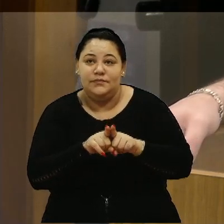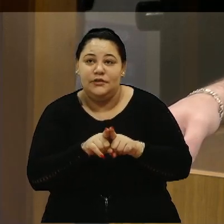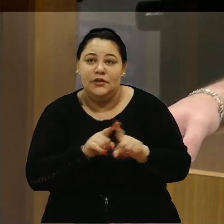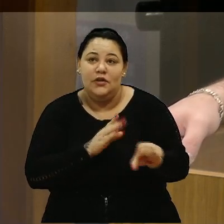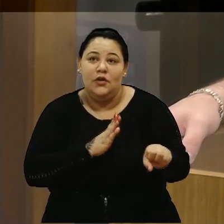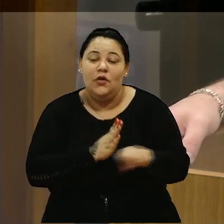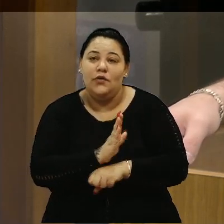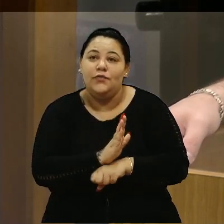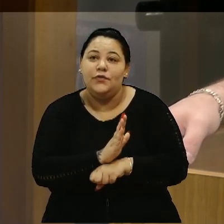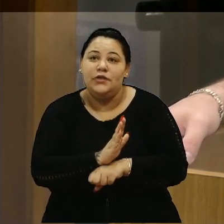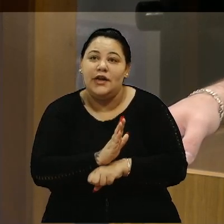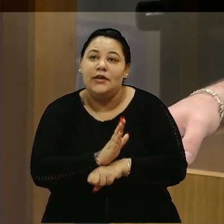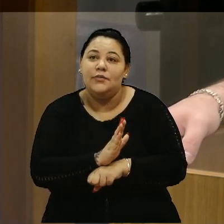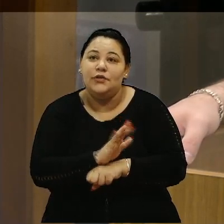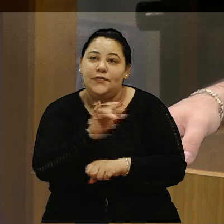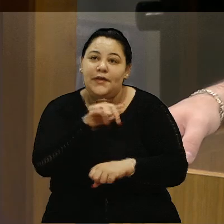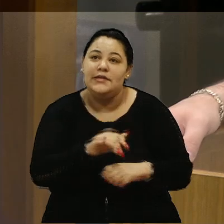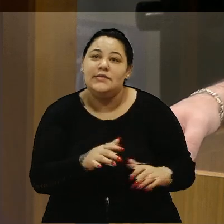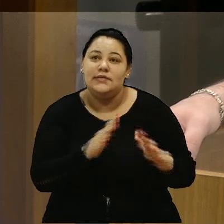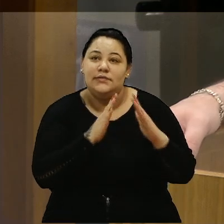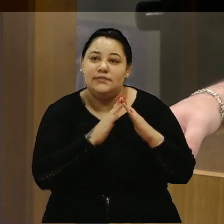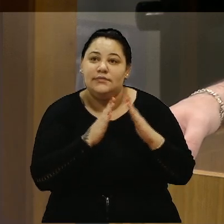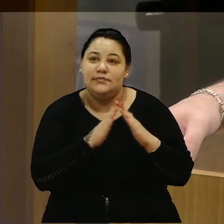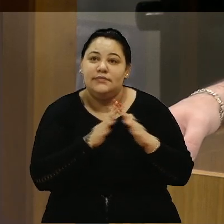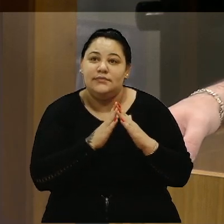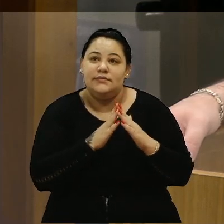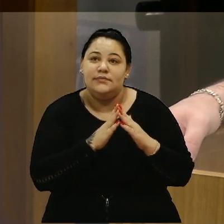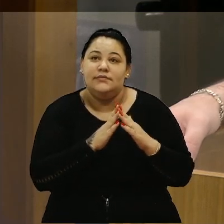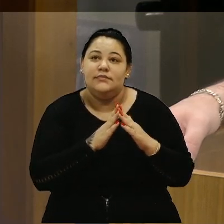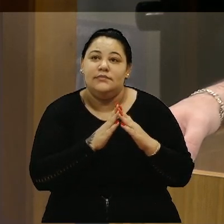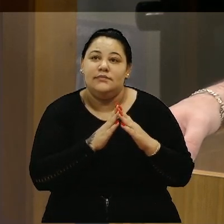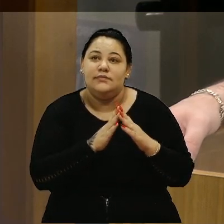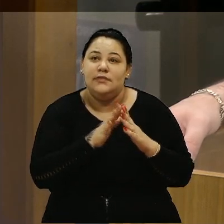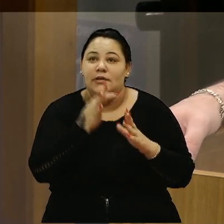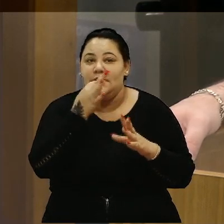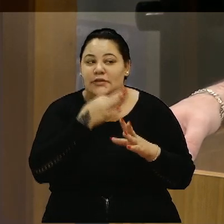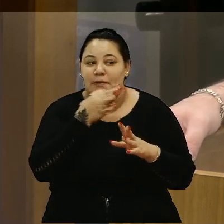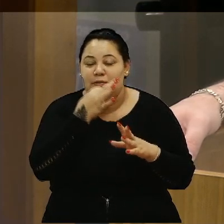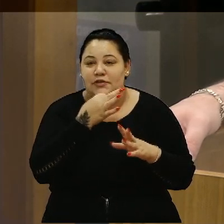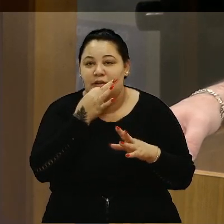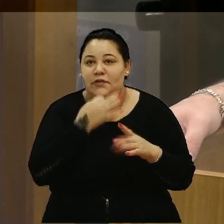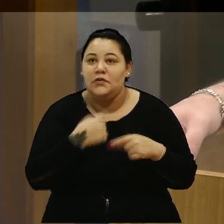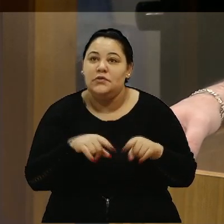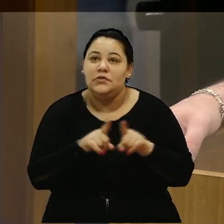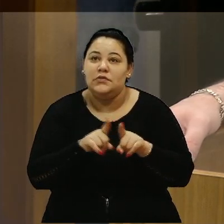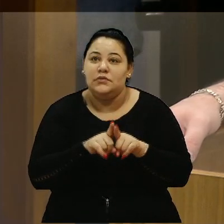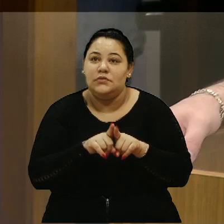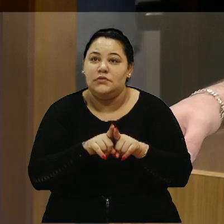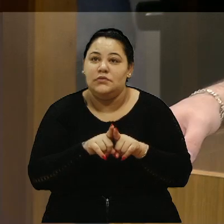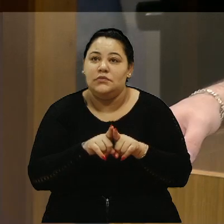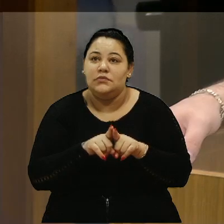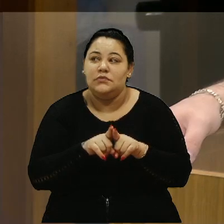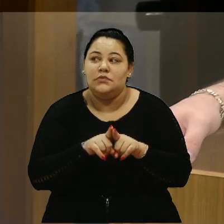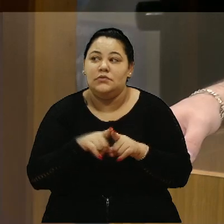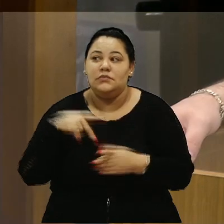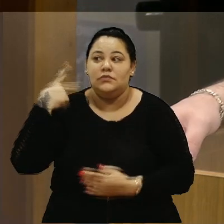casa, que a segunda língua oficial de Caxias do Sul é o italiano, vereadora Sandra Bonetto.